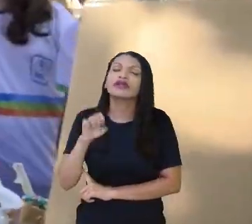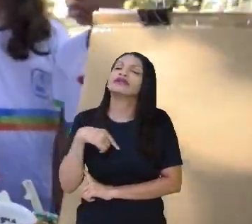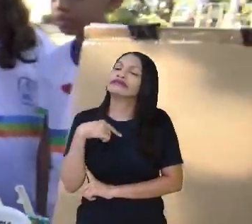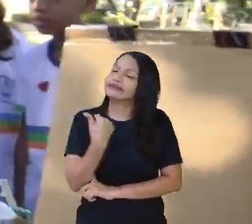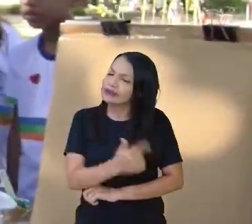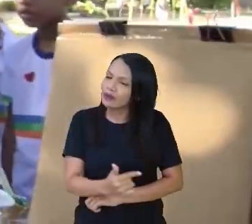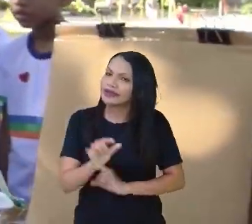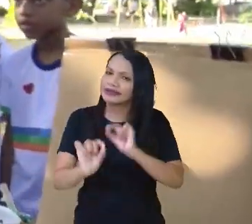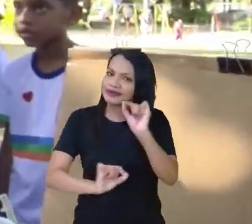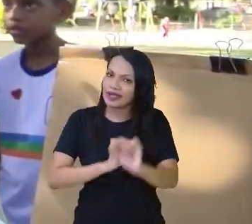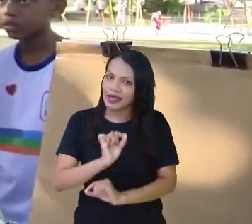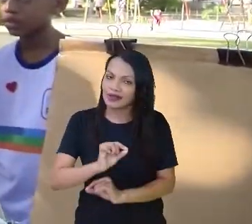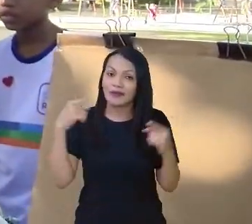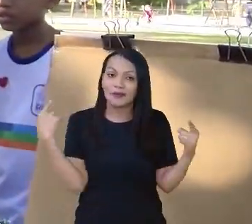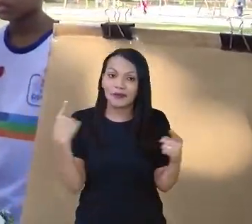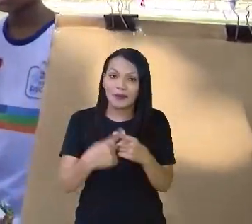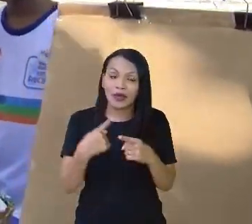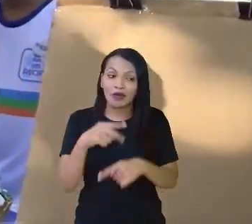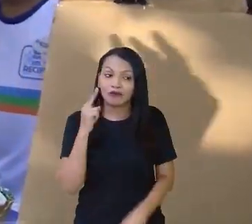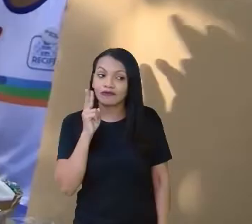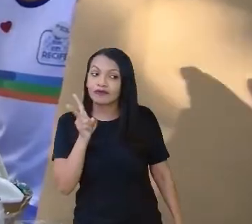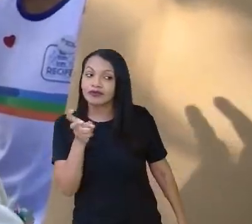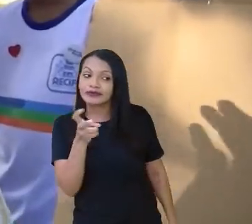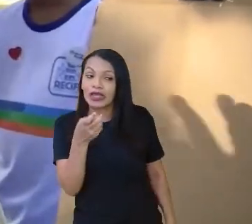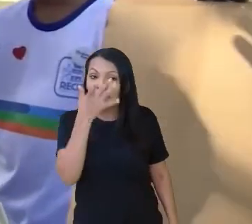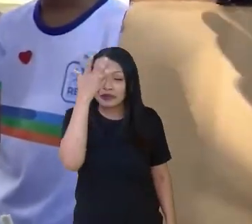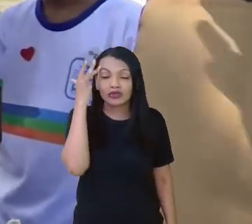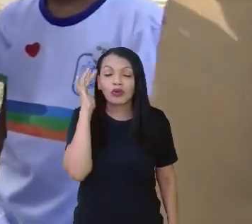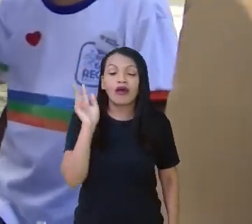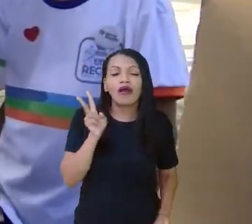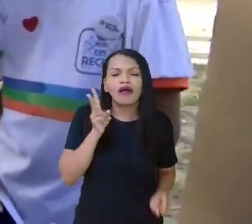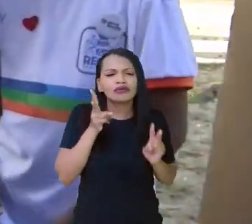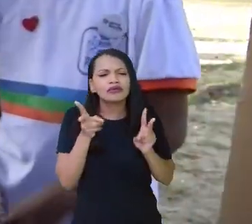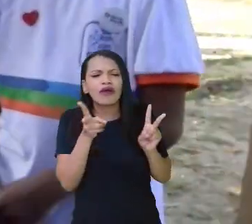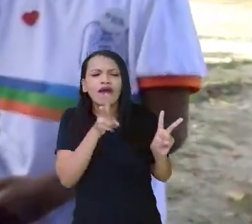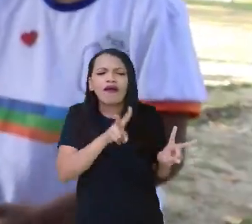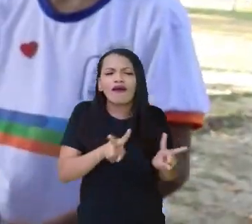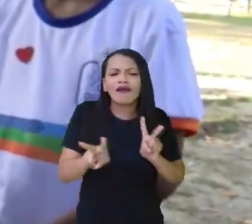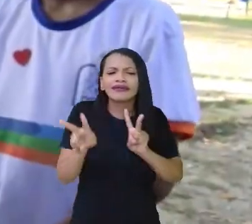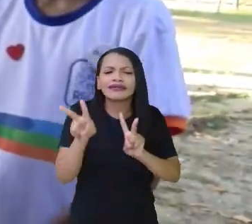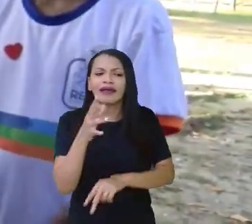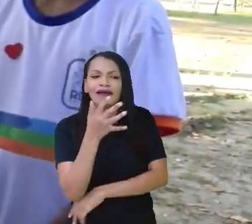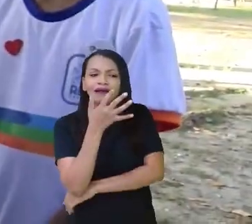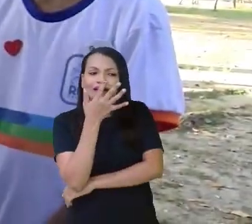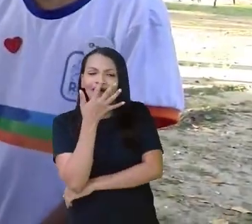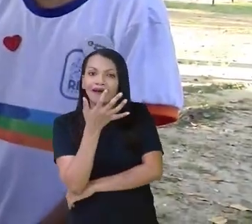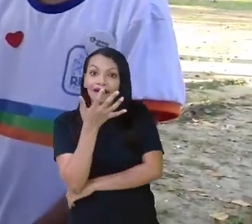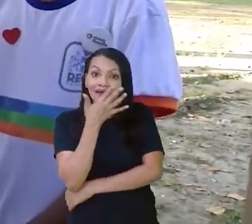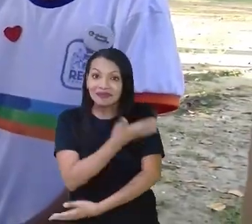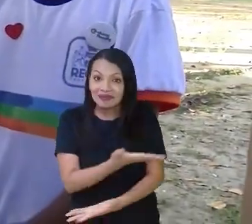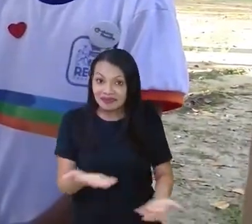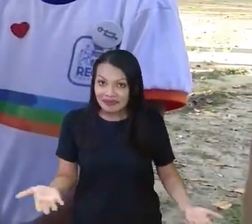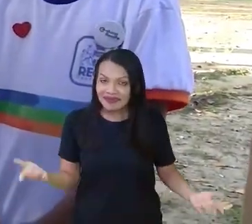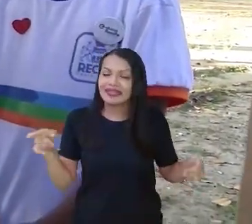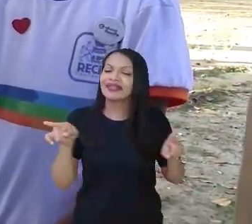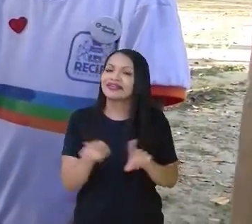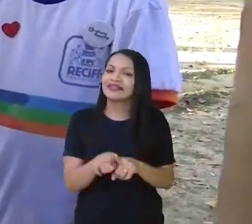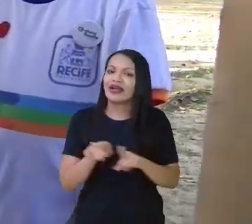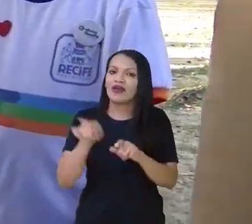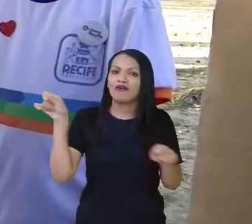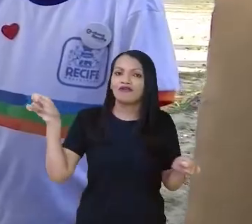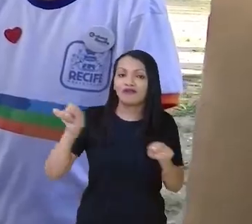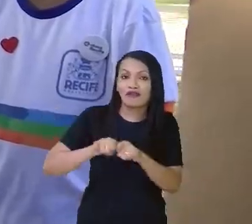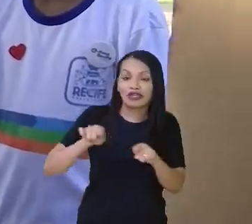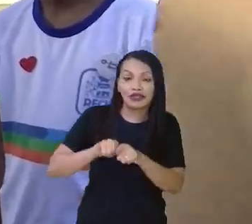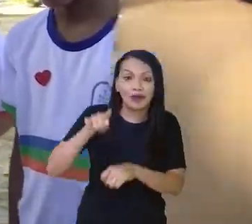não é isso? Porque eu já tô vendo grandes olhinhos aqui admirando esses cones trufados. Para fazer esse